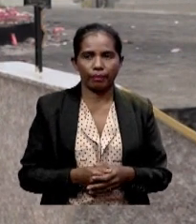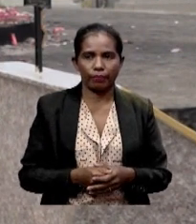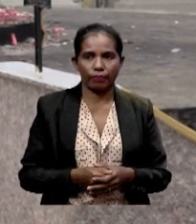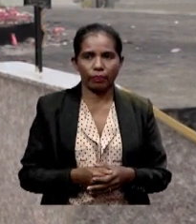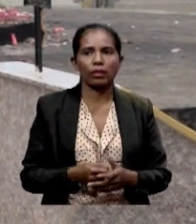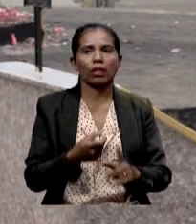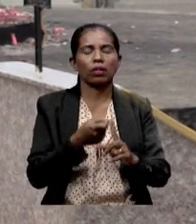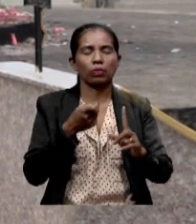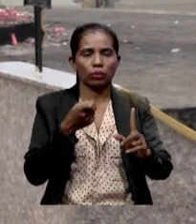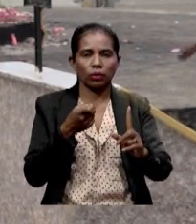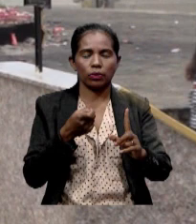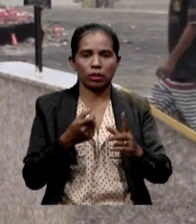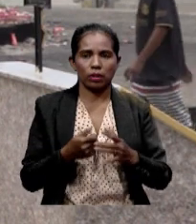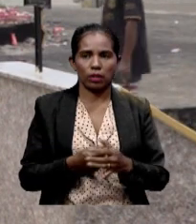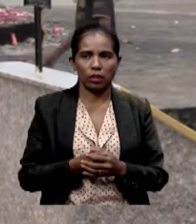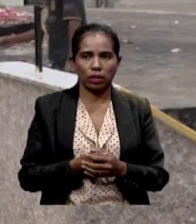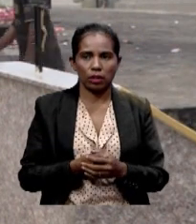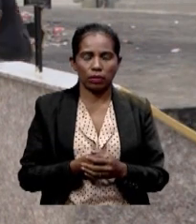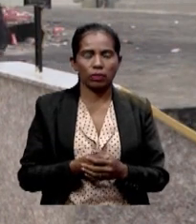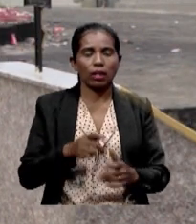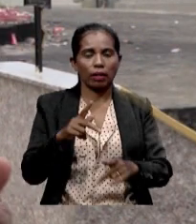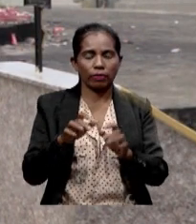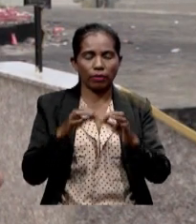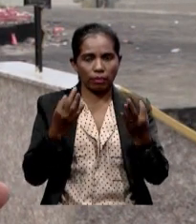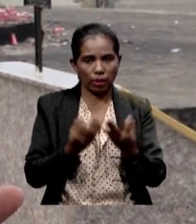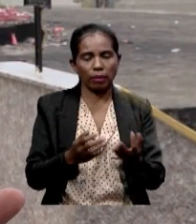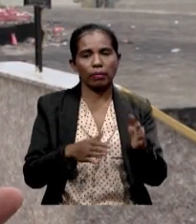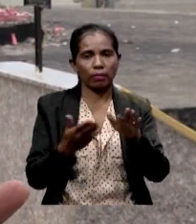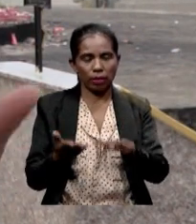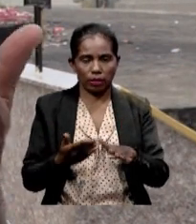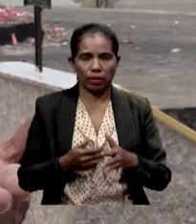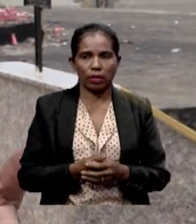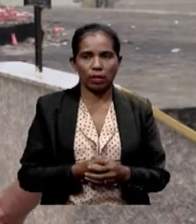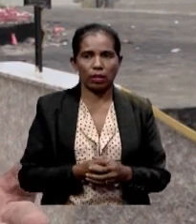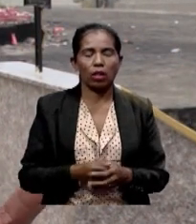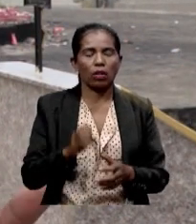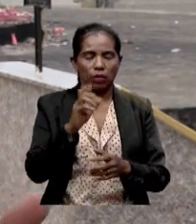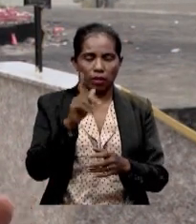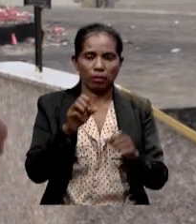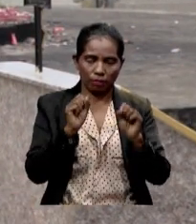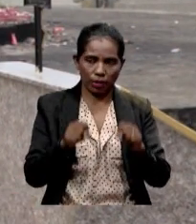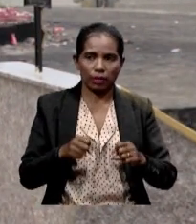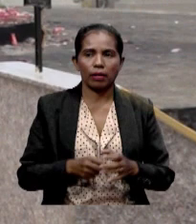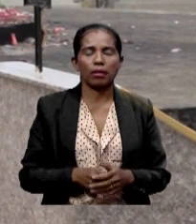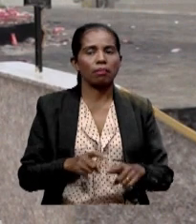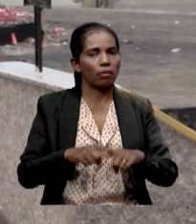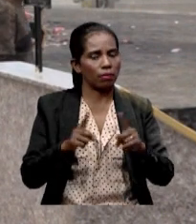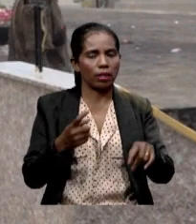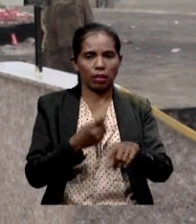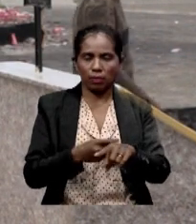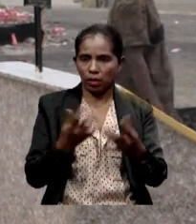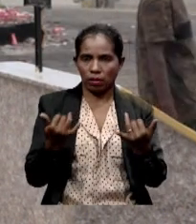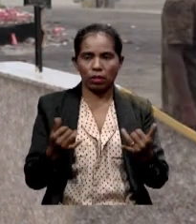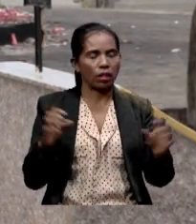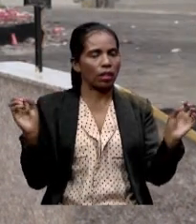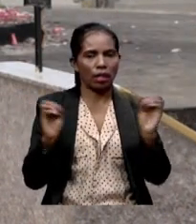tergantum husi fali, hus fali matenai. Matenai hatan, ok? Bele, sir hatan, bele. Mas durante de nene,